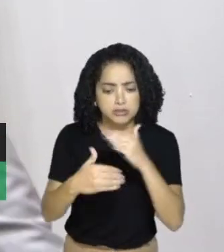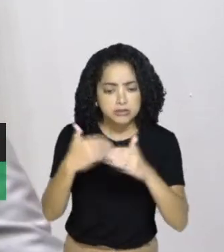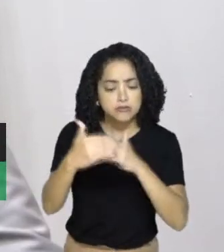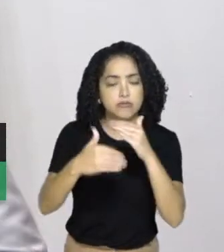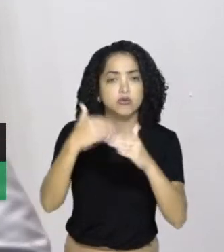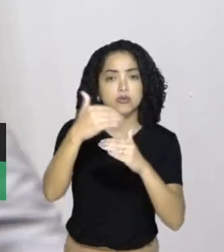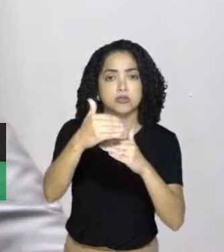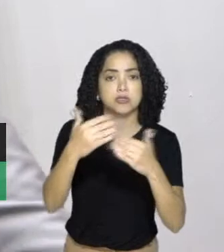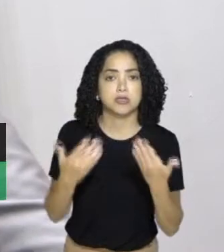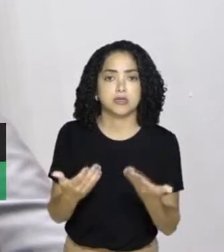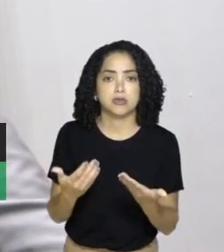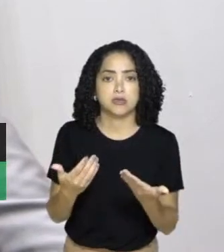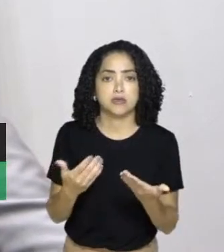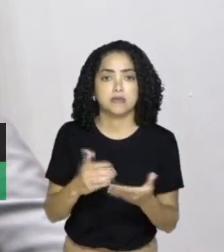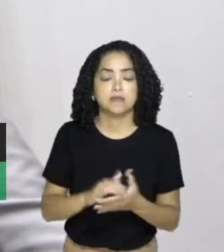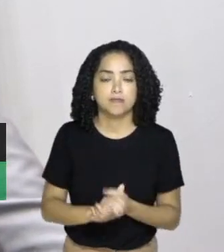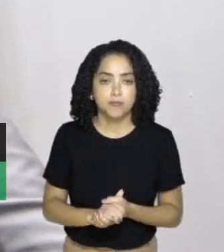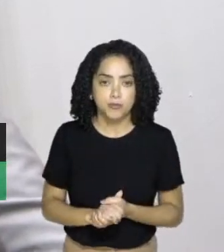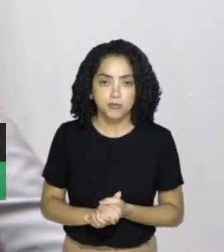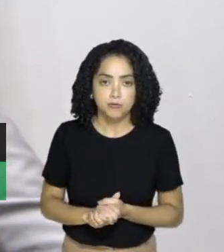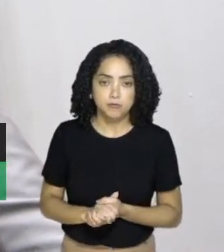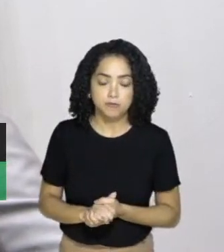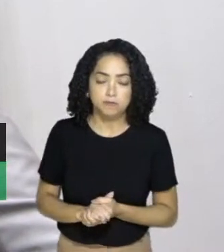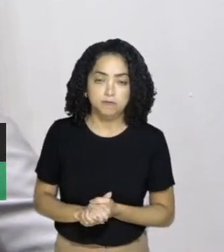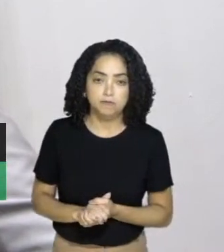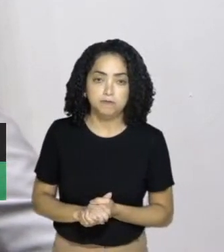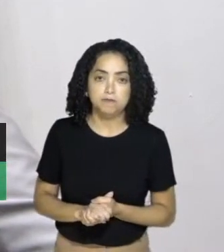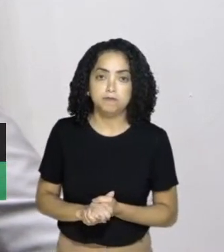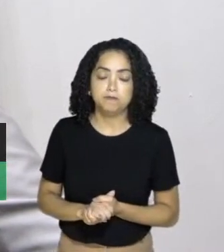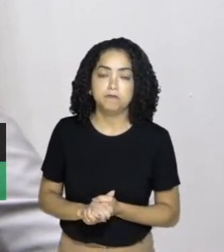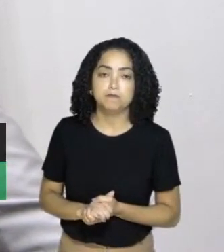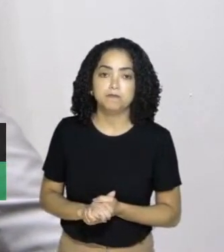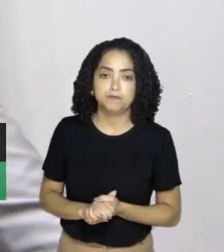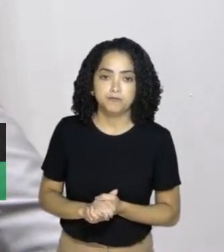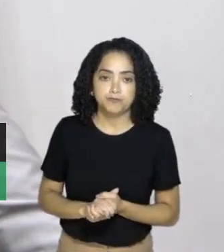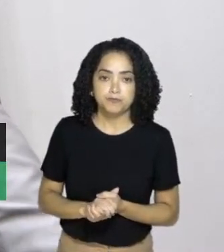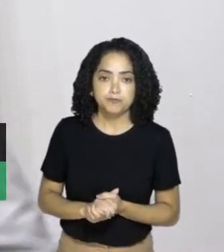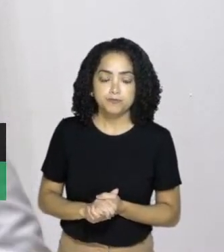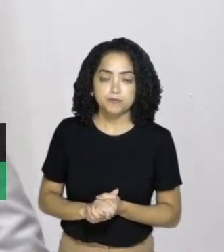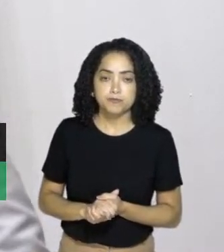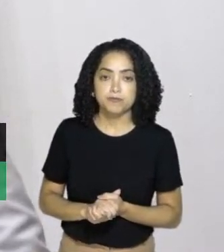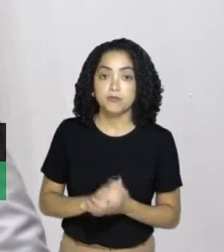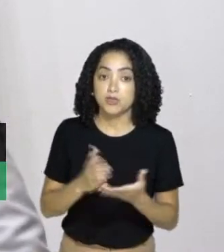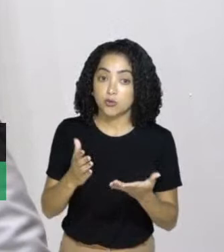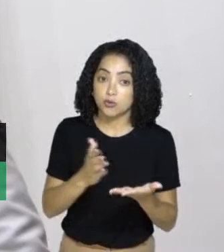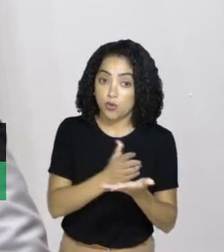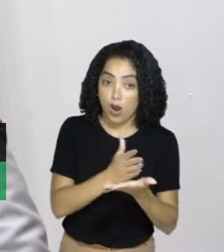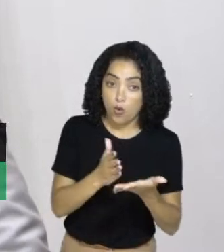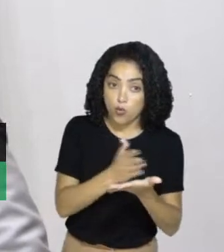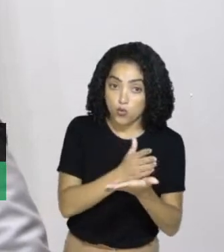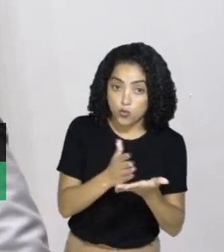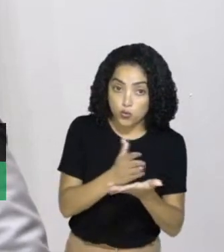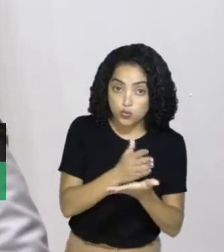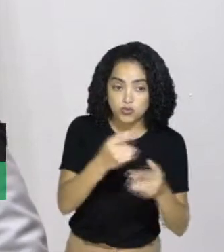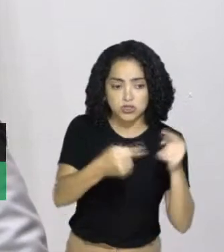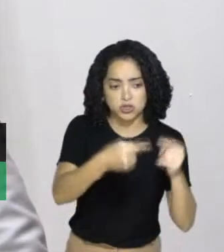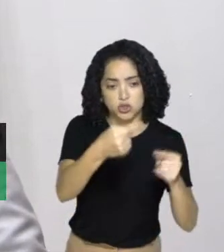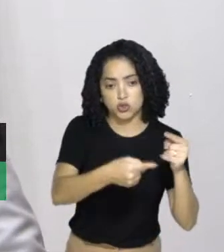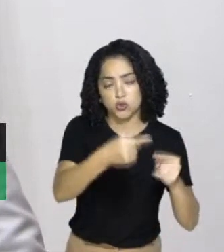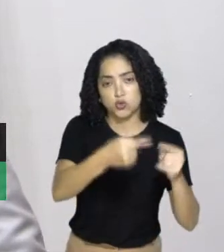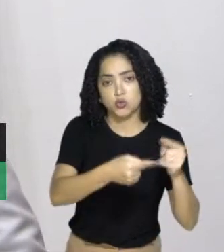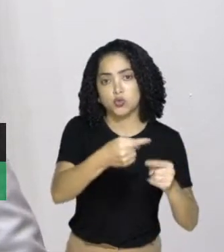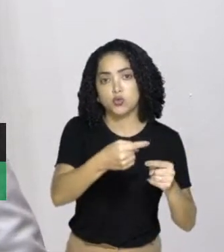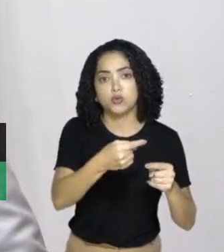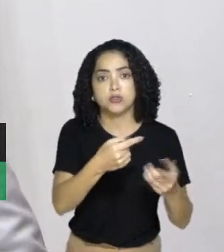restante é demagogia e cortina de fumaça. Cortina de fumaça. Enquanto alguns discutem o sexo dos